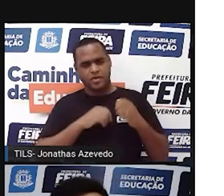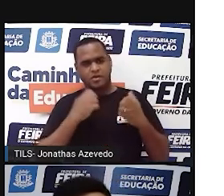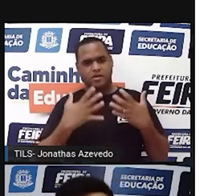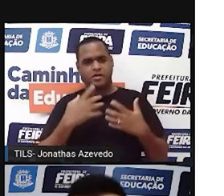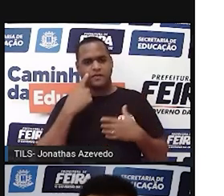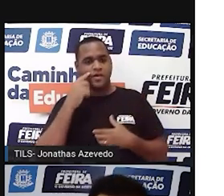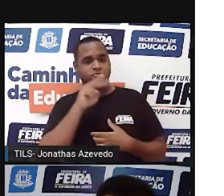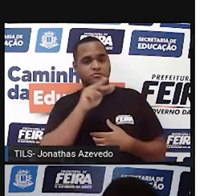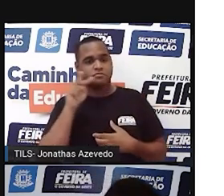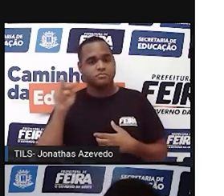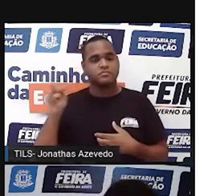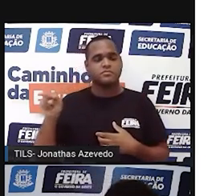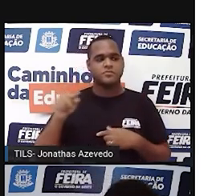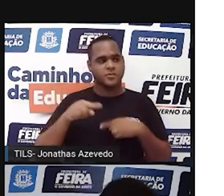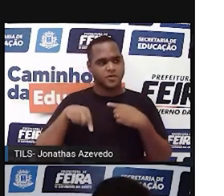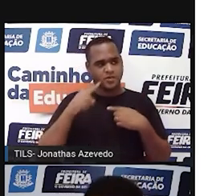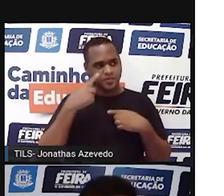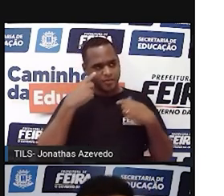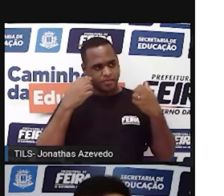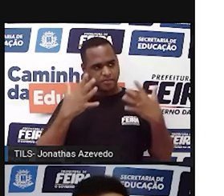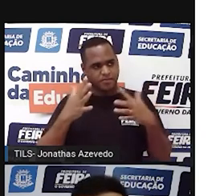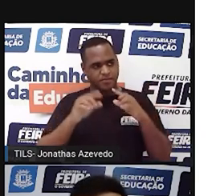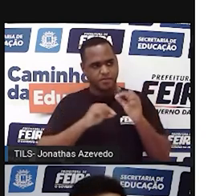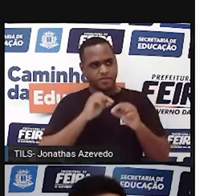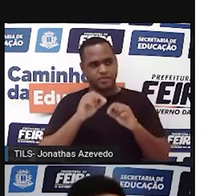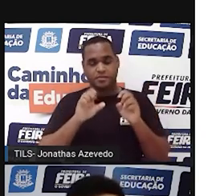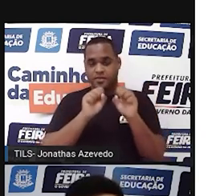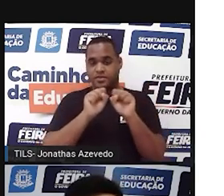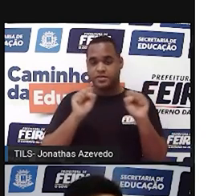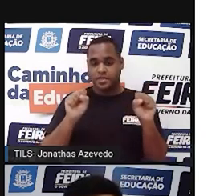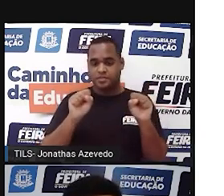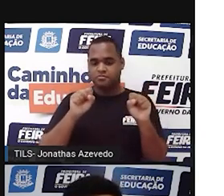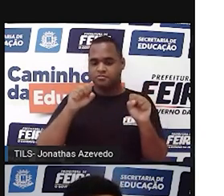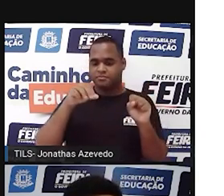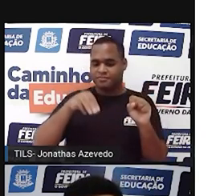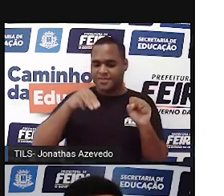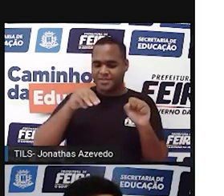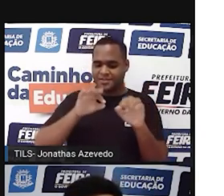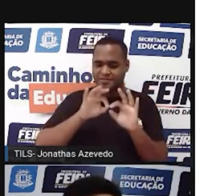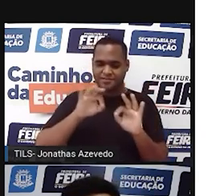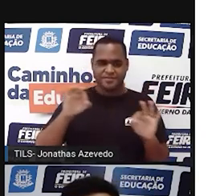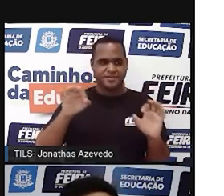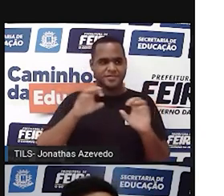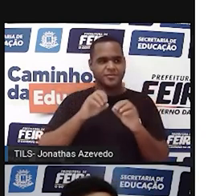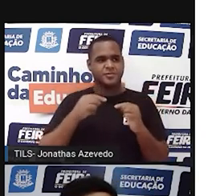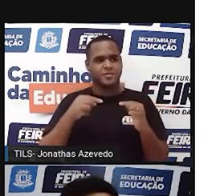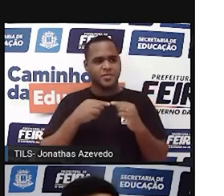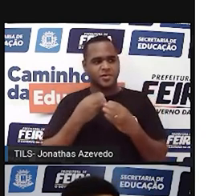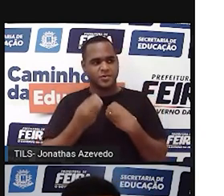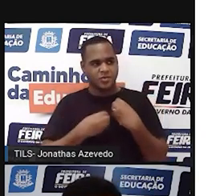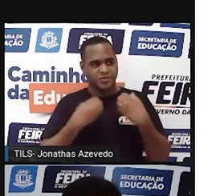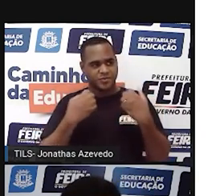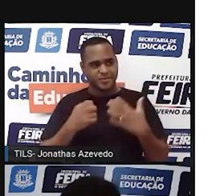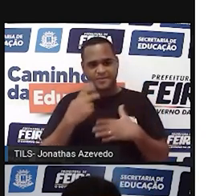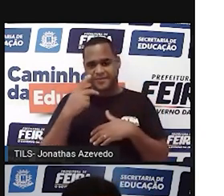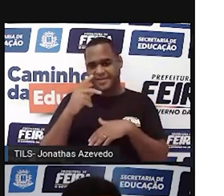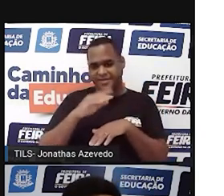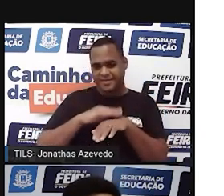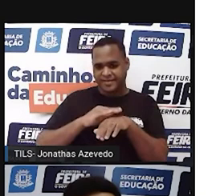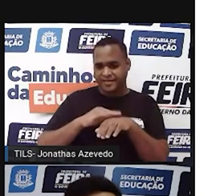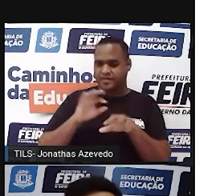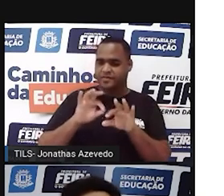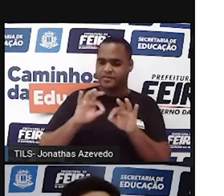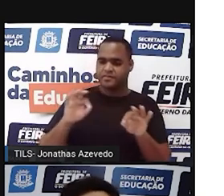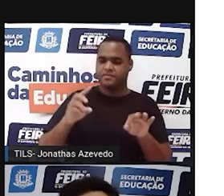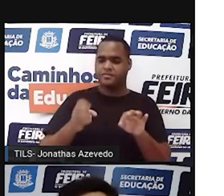volta. A gente viu também o que são sistemas de medida, né? Que é a forma, é a maneira de medir as coisas, né?